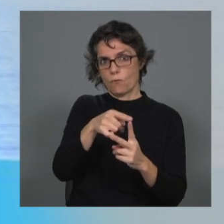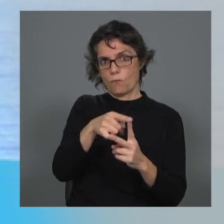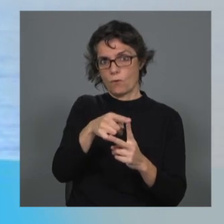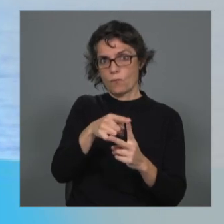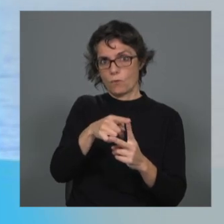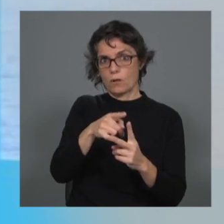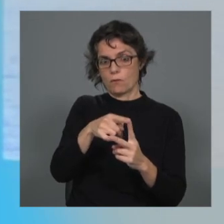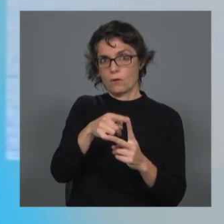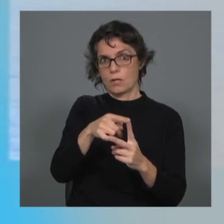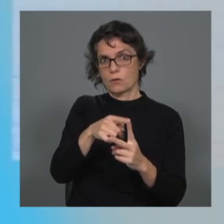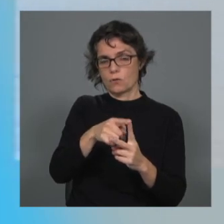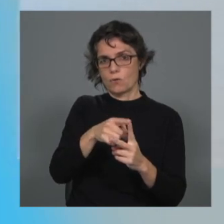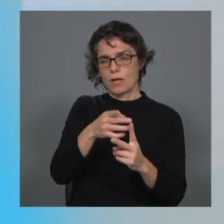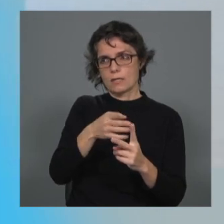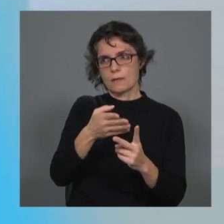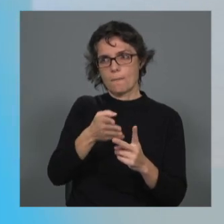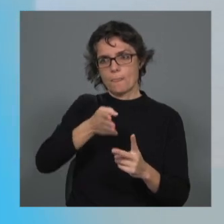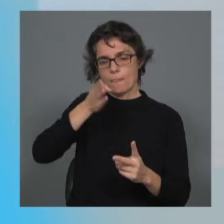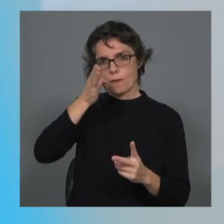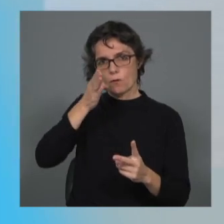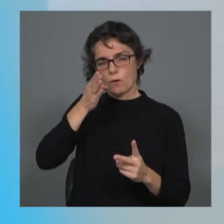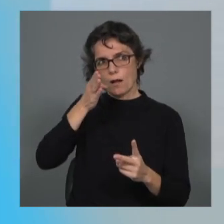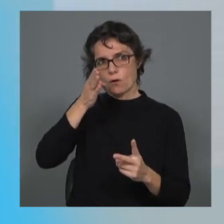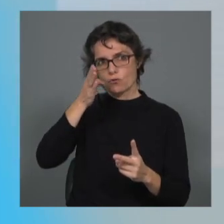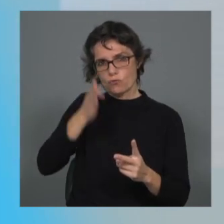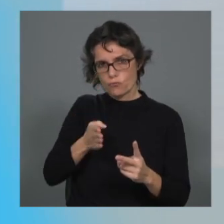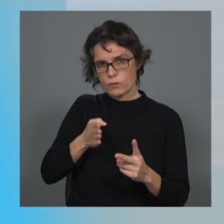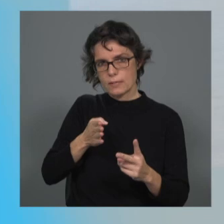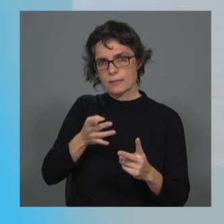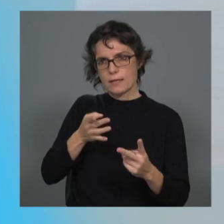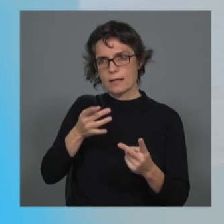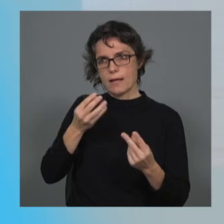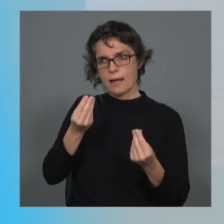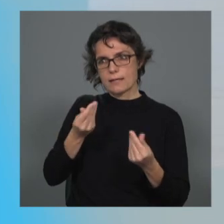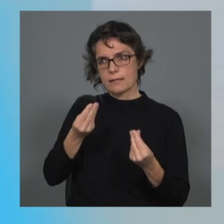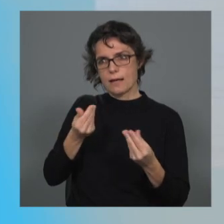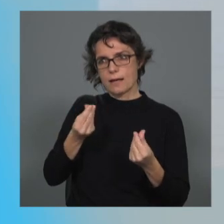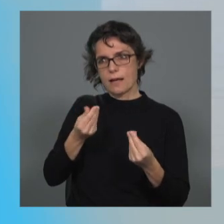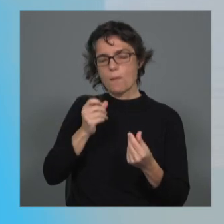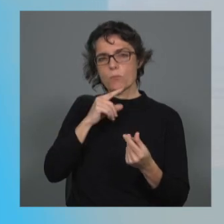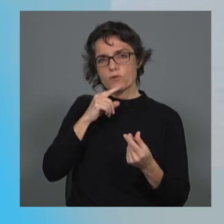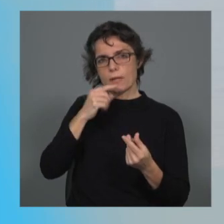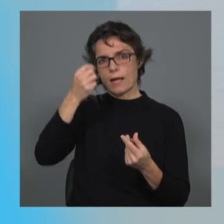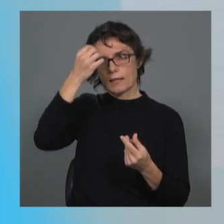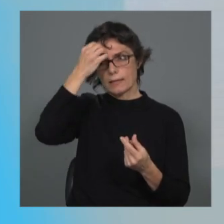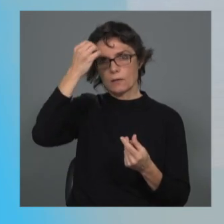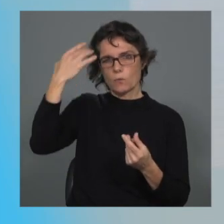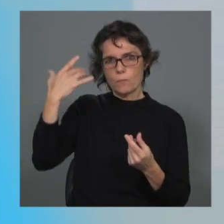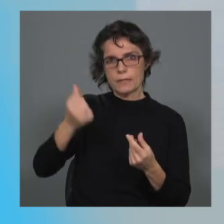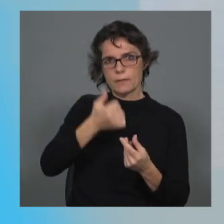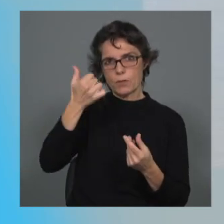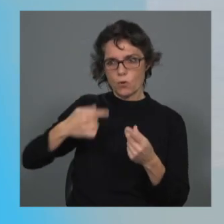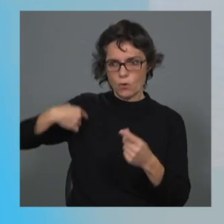indispensável esta justiça entre gerações, a compreensão dos mais jovens, a compreensão das próximas gerações,